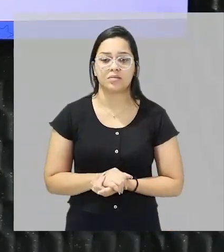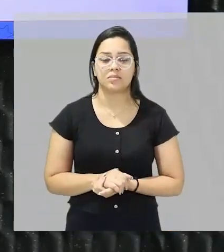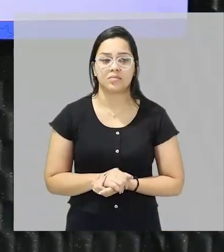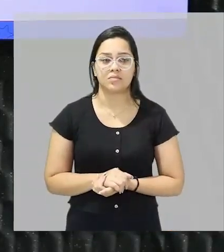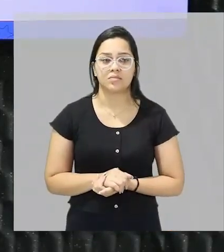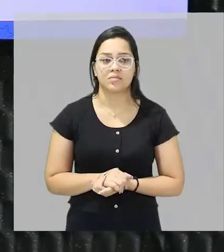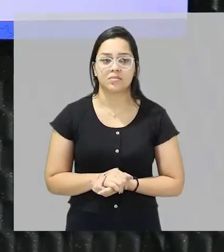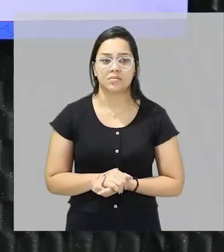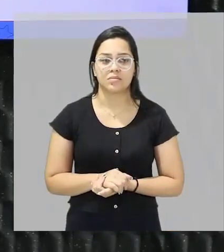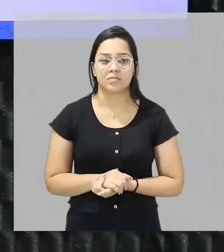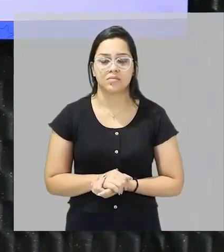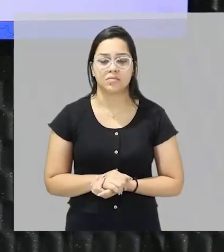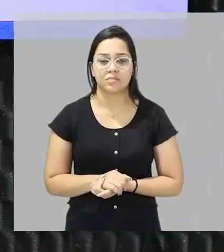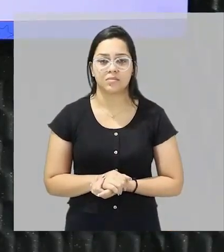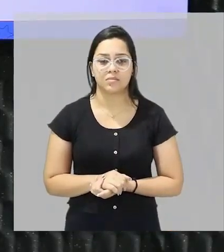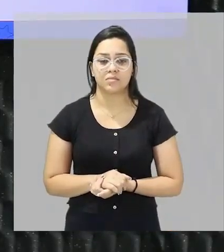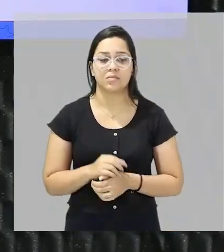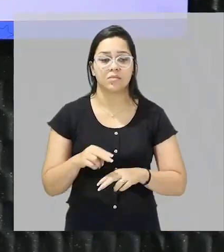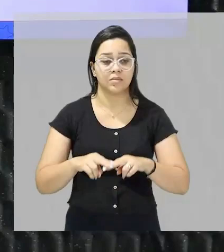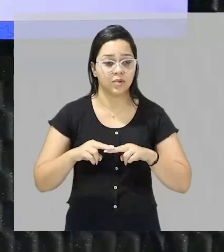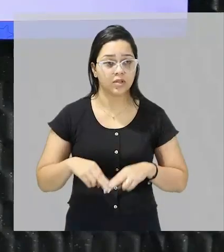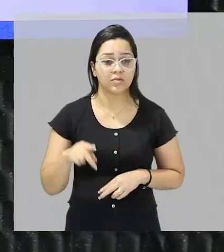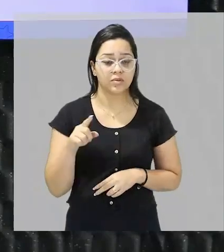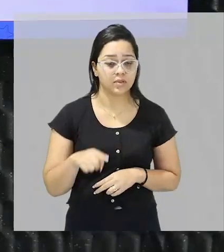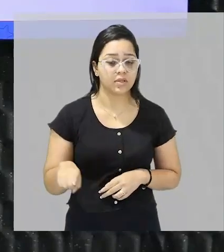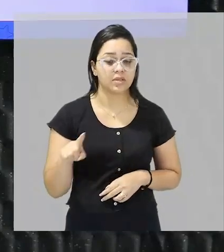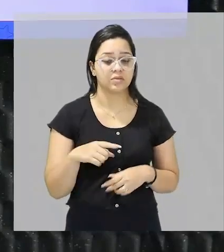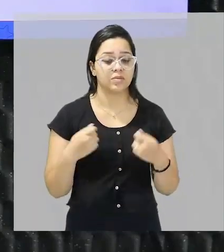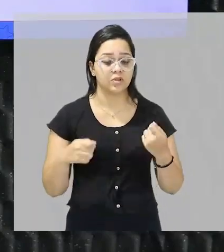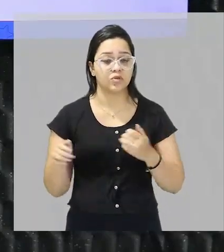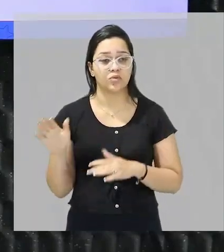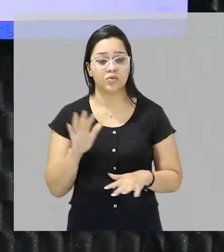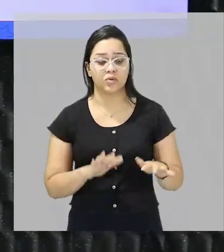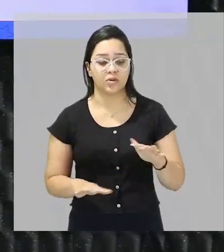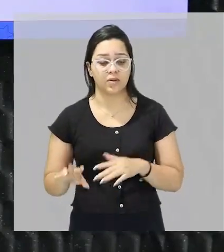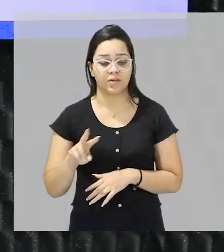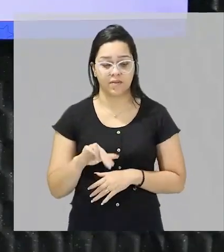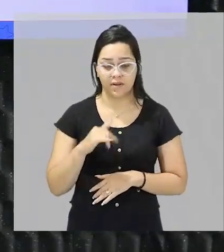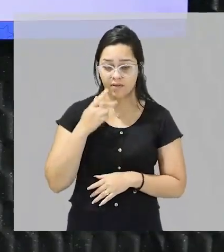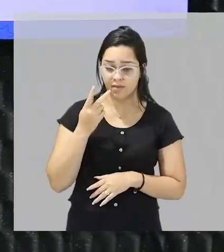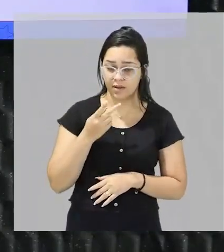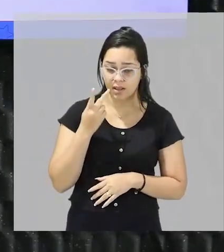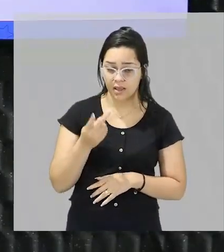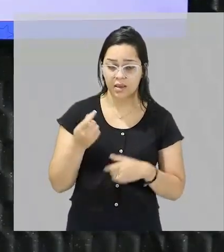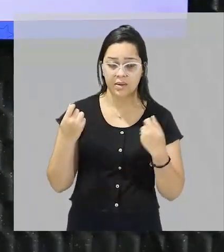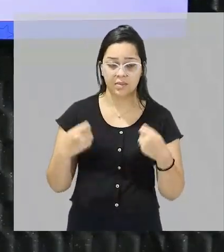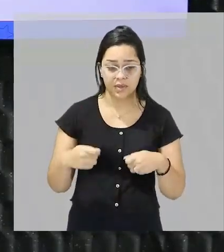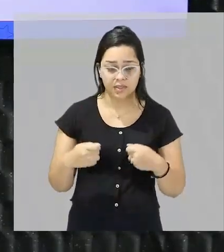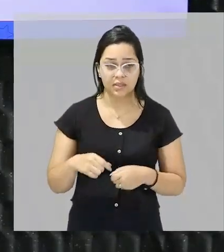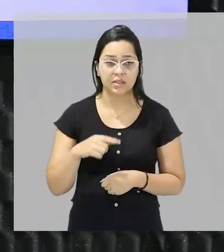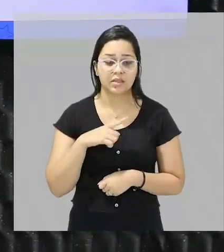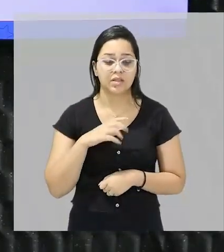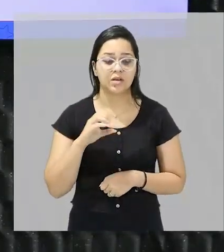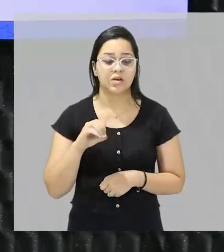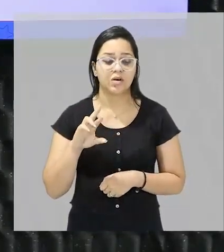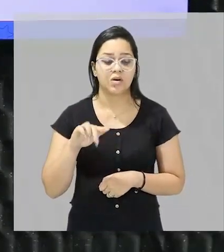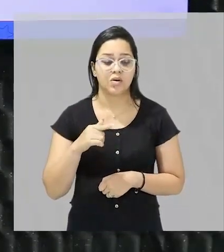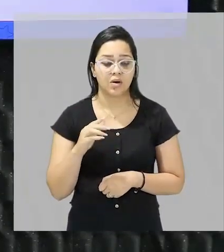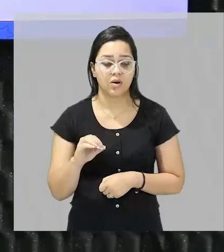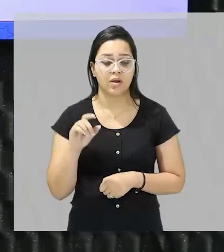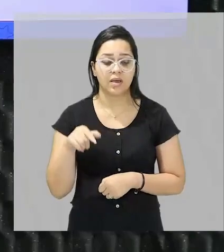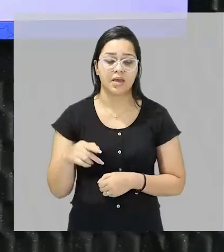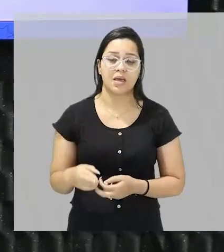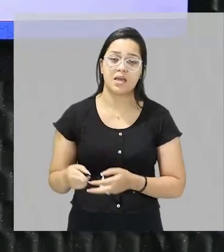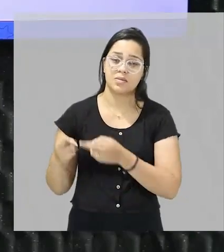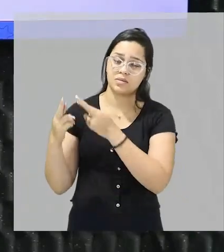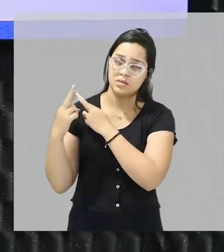Ministério da Cidadania. Por isso, vocês têm que ter muito cuidado quando for citar esse agente. Tem que ser o órgão que realmente é